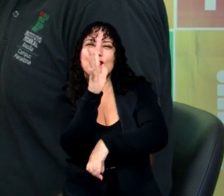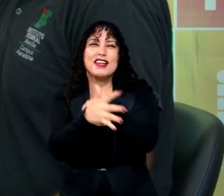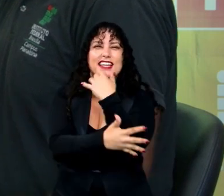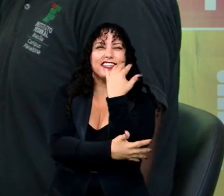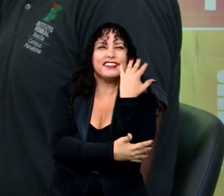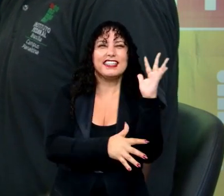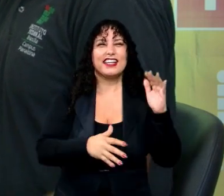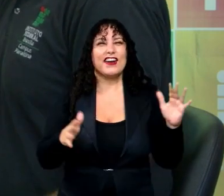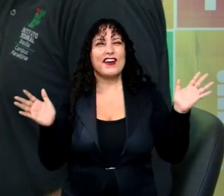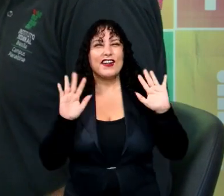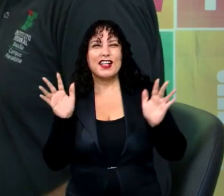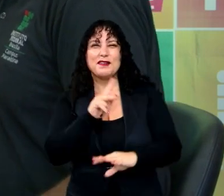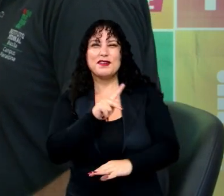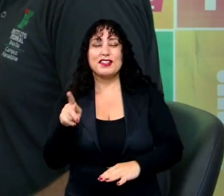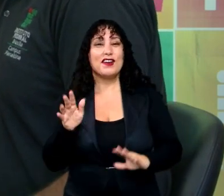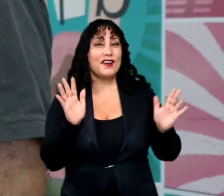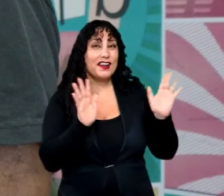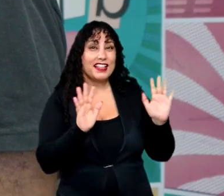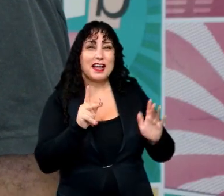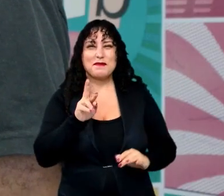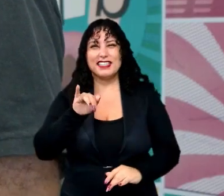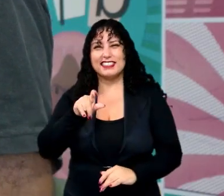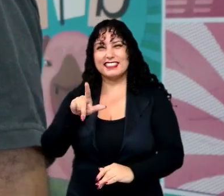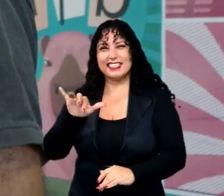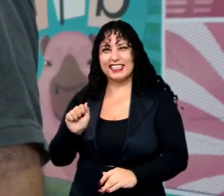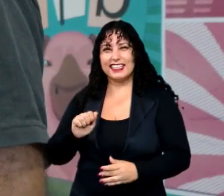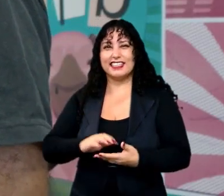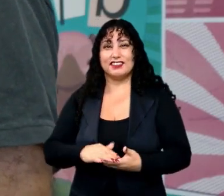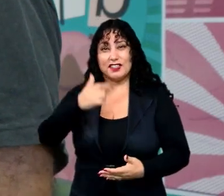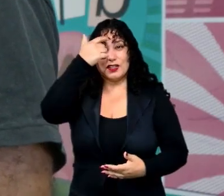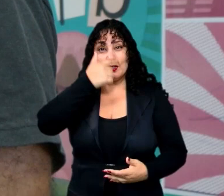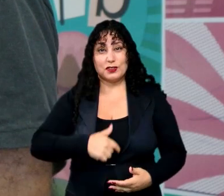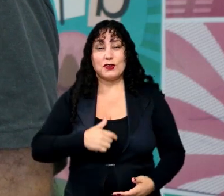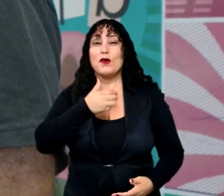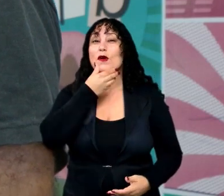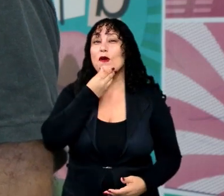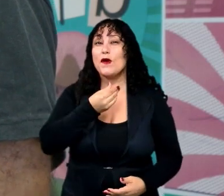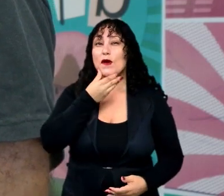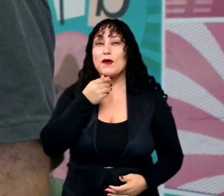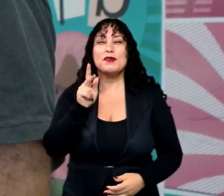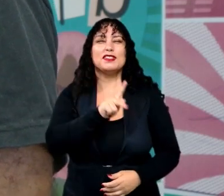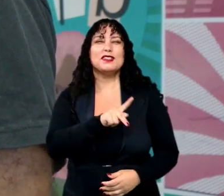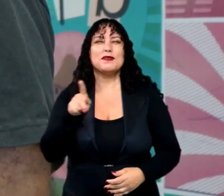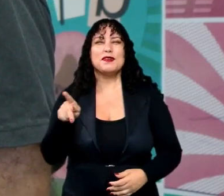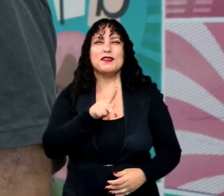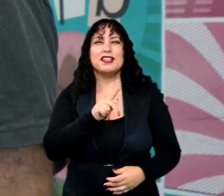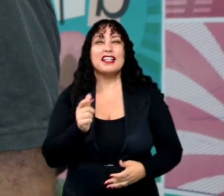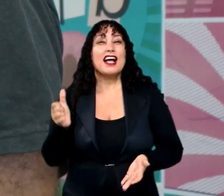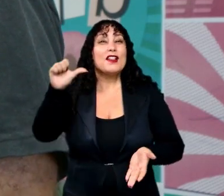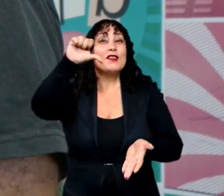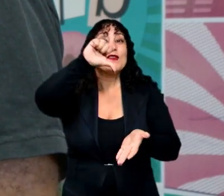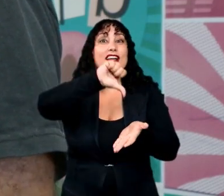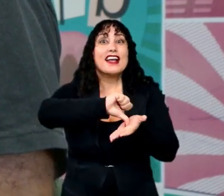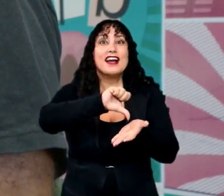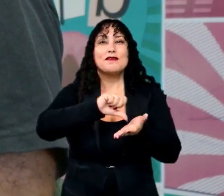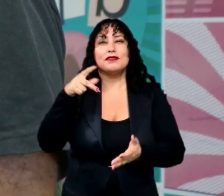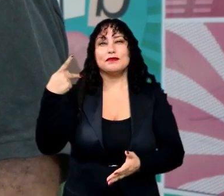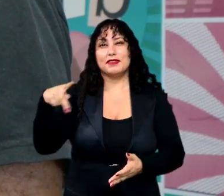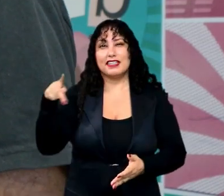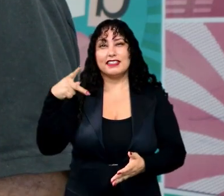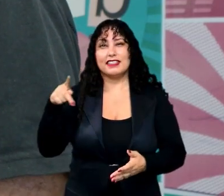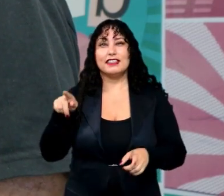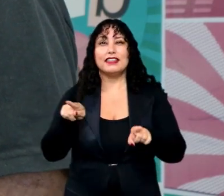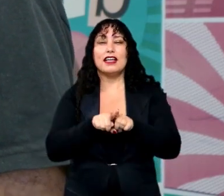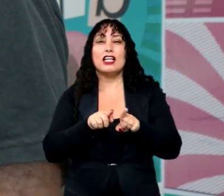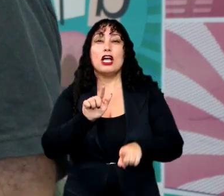professora Olá Priscila então eu sou homem sou professor lá do campus Planaltina da disciplina de